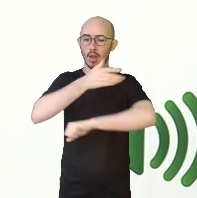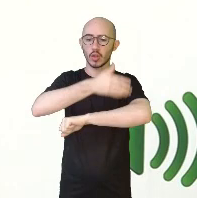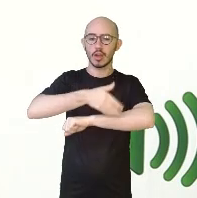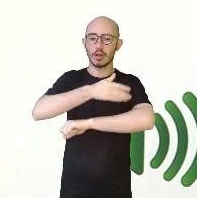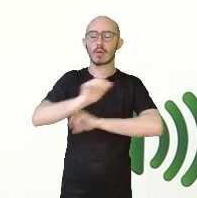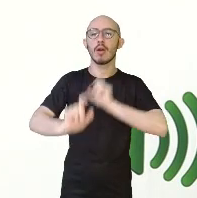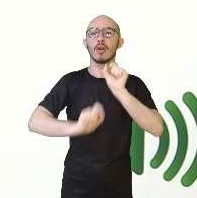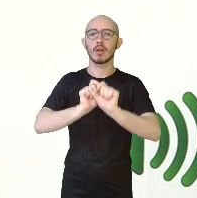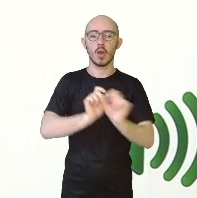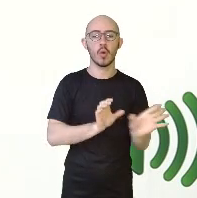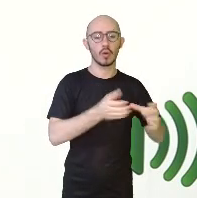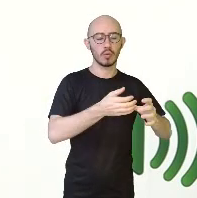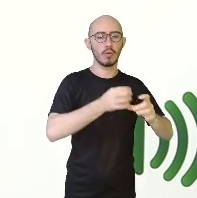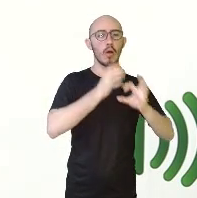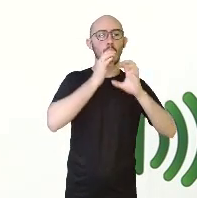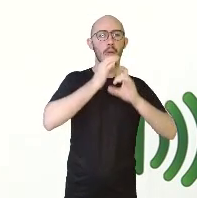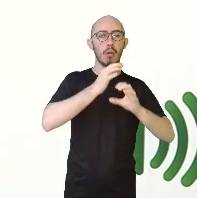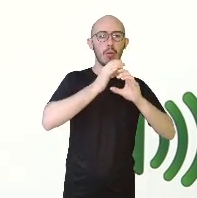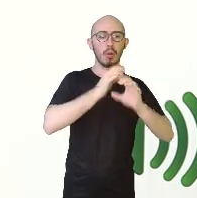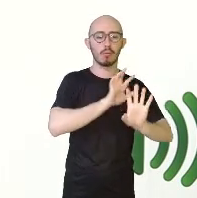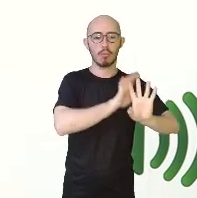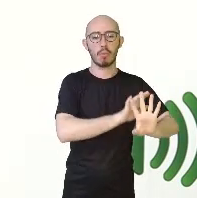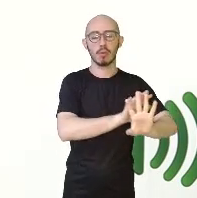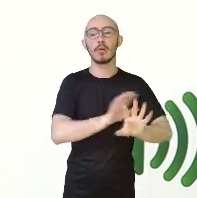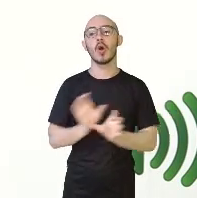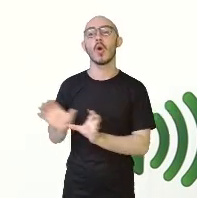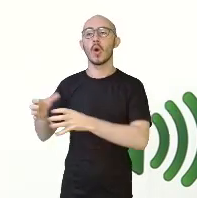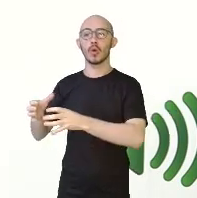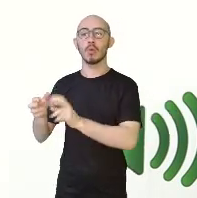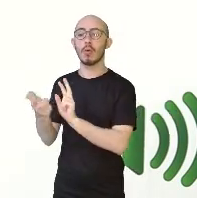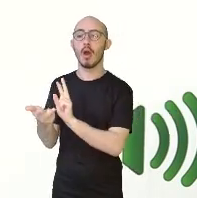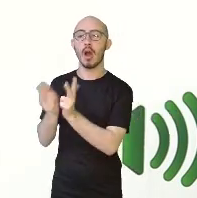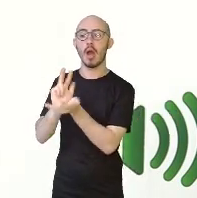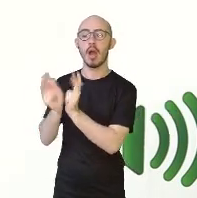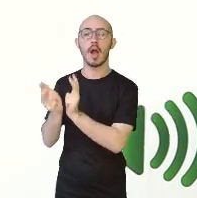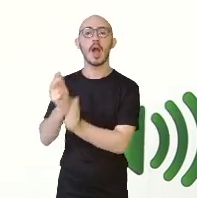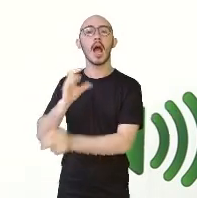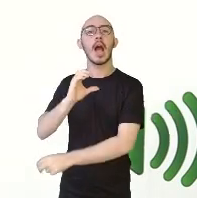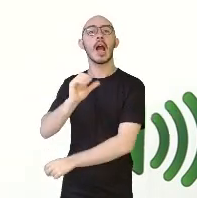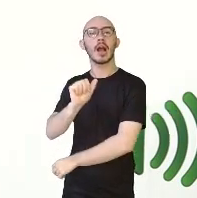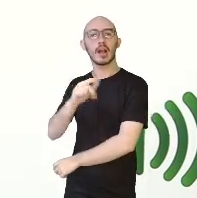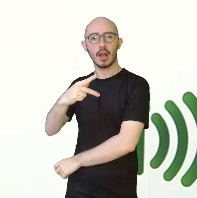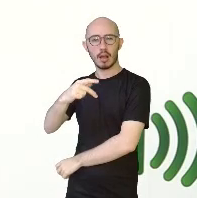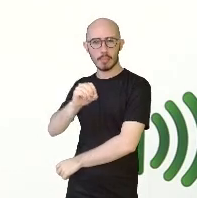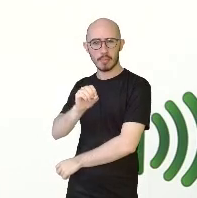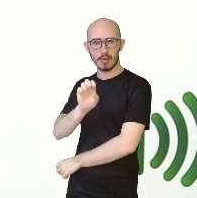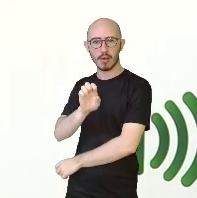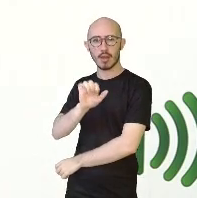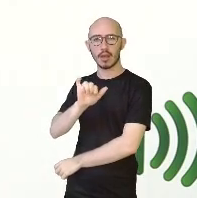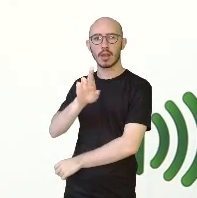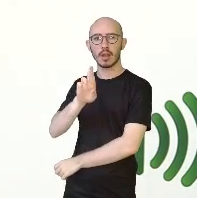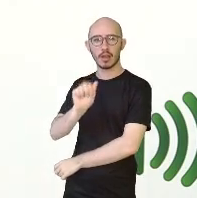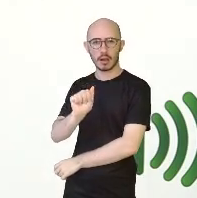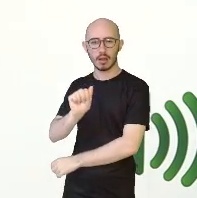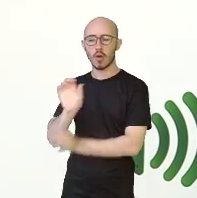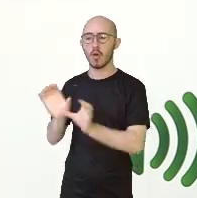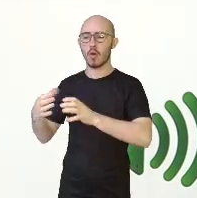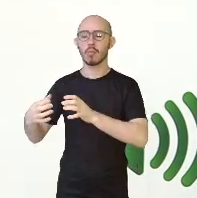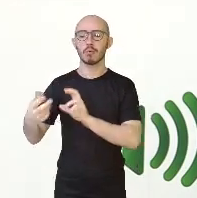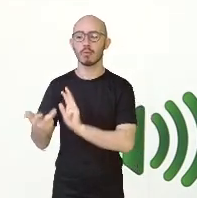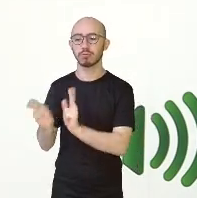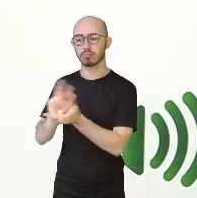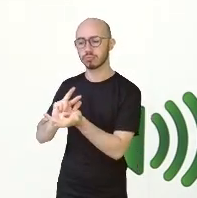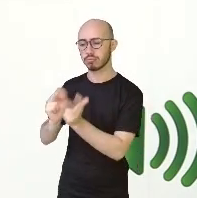eram os capoeiristas. Exatamente. O frevo estava acontecendo, a orquestra estava ali tocando, e para que